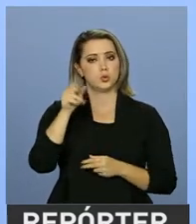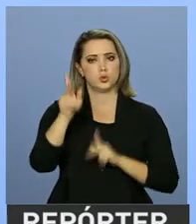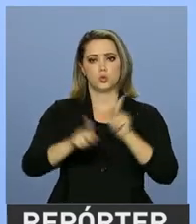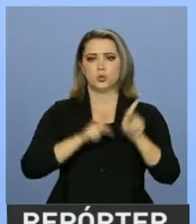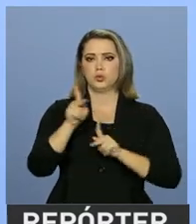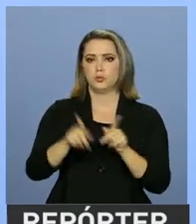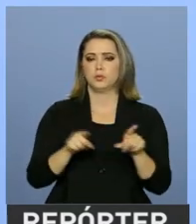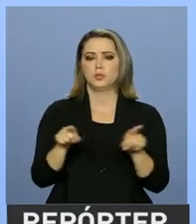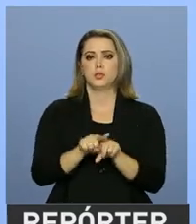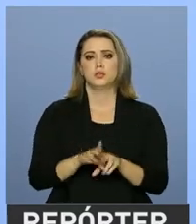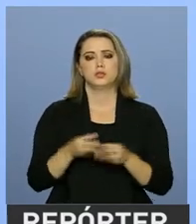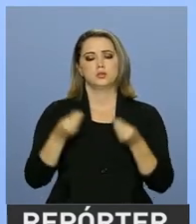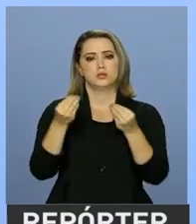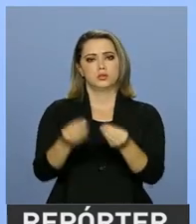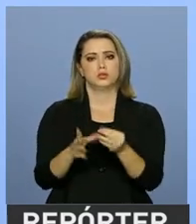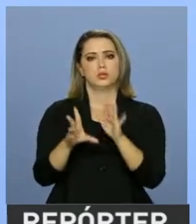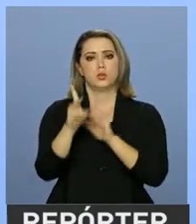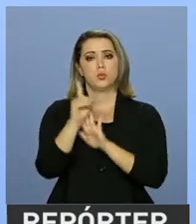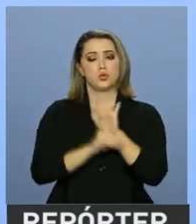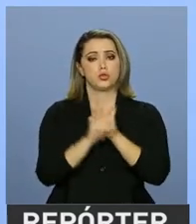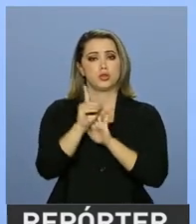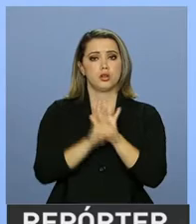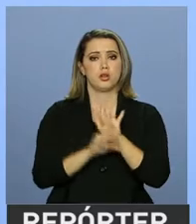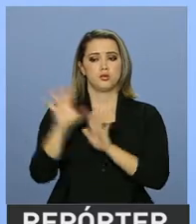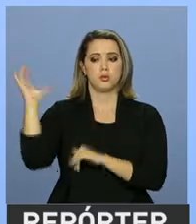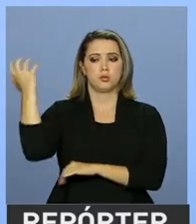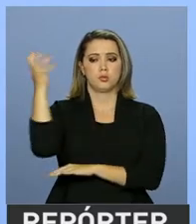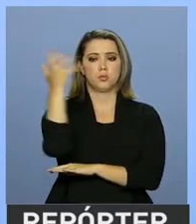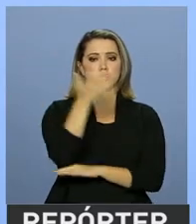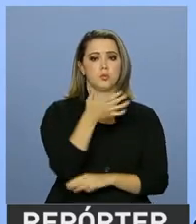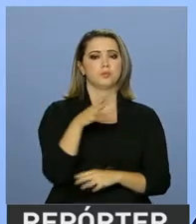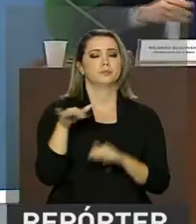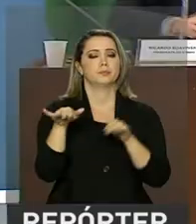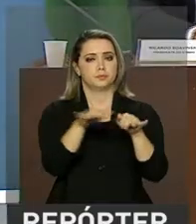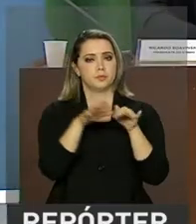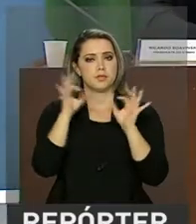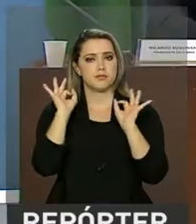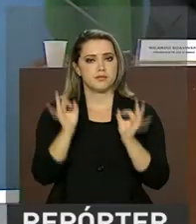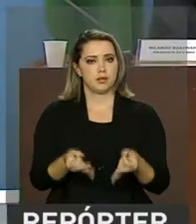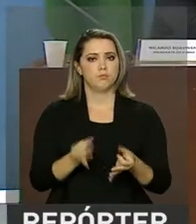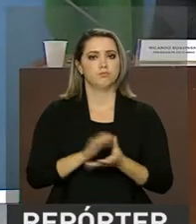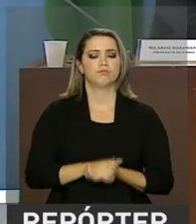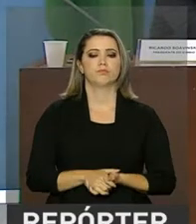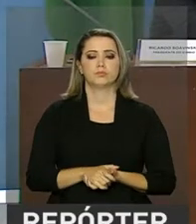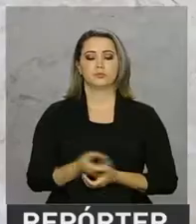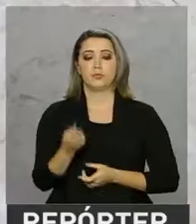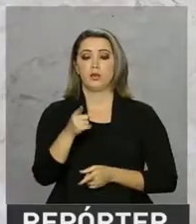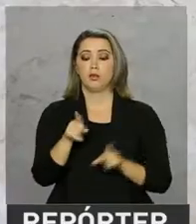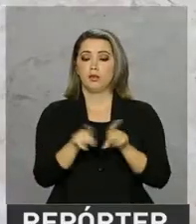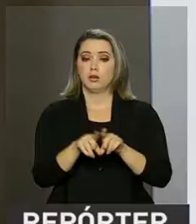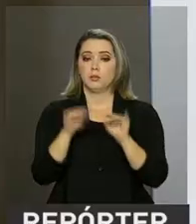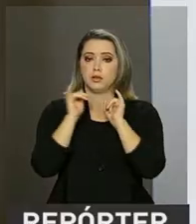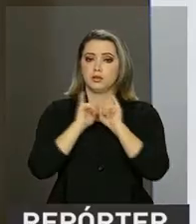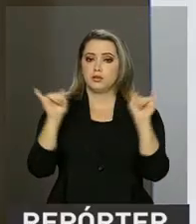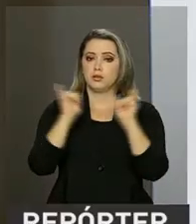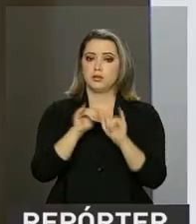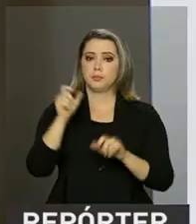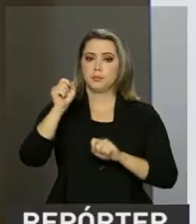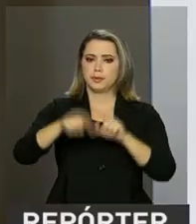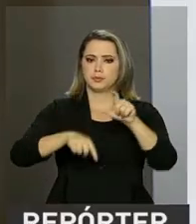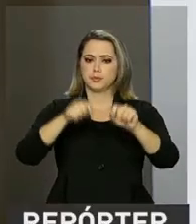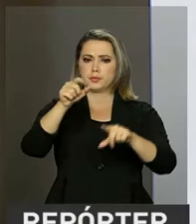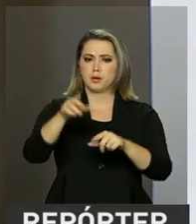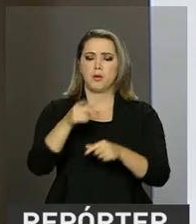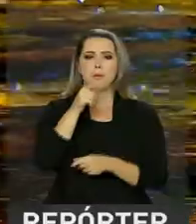garantir o direito ao meio ambiente ecologicamente equilibrado também foi lançado o programa plantadores de